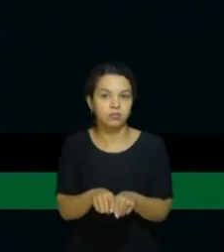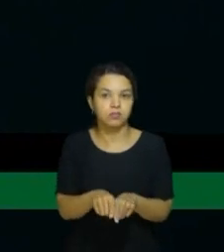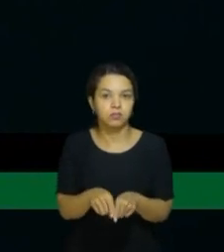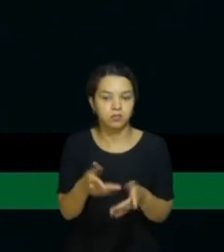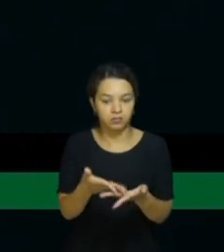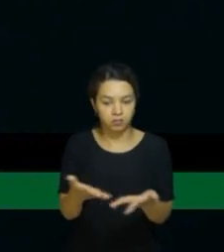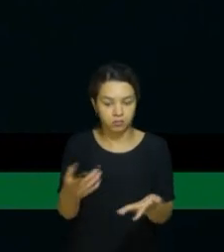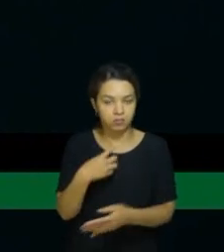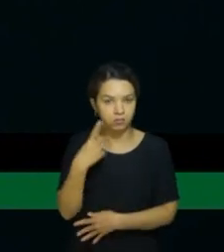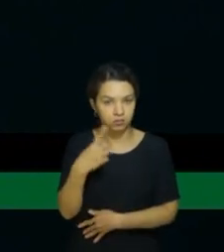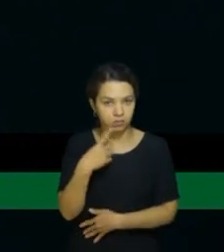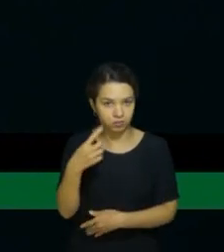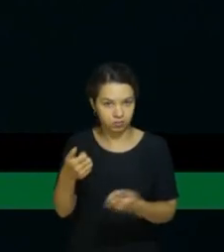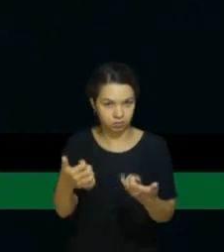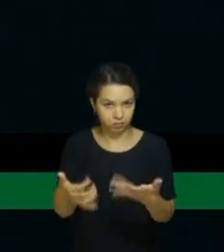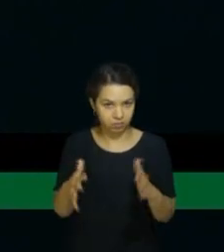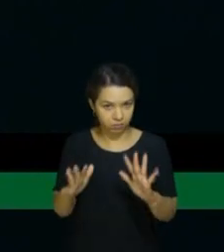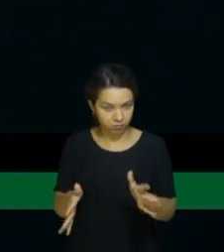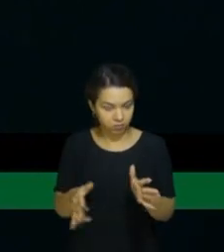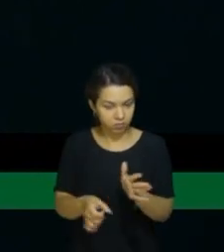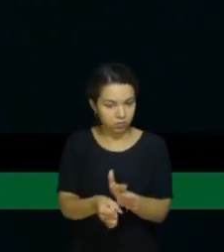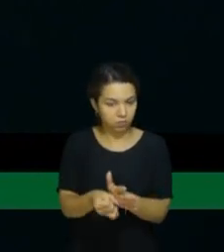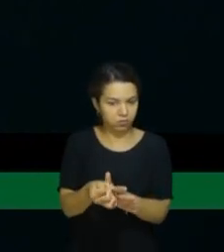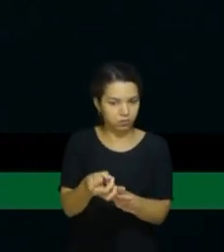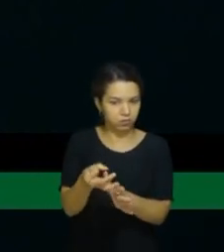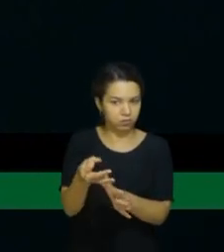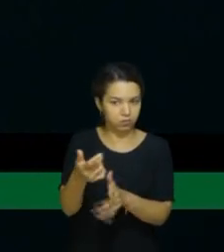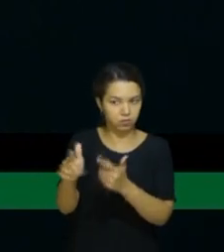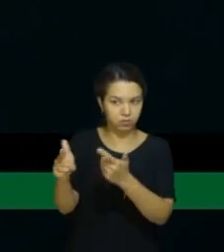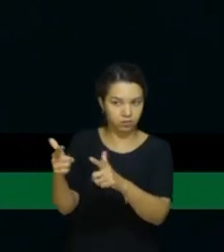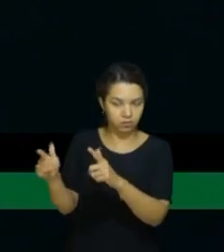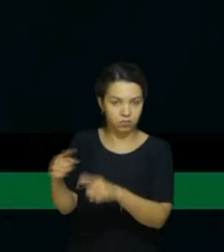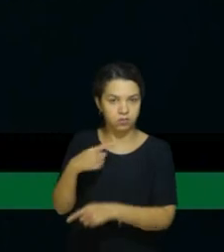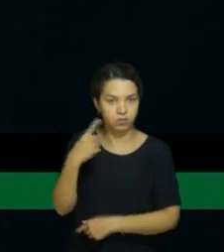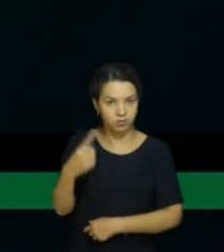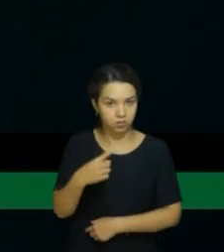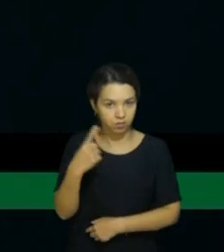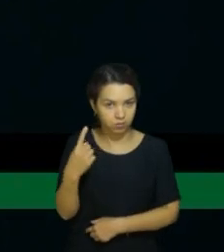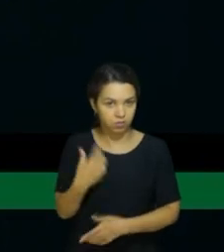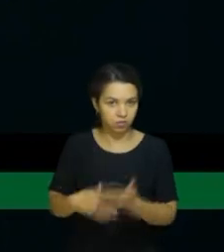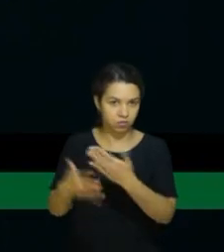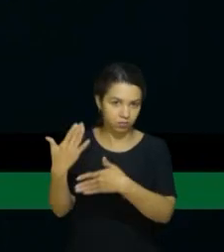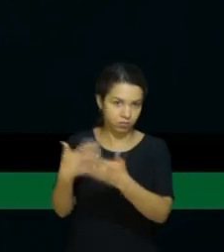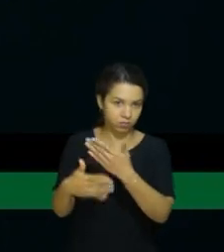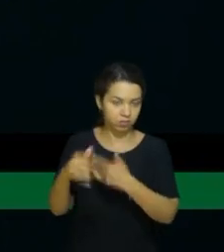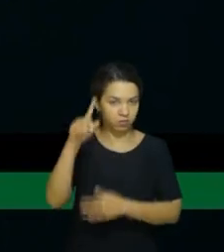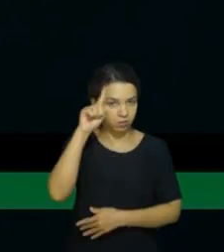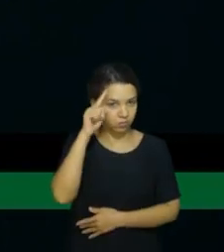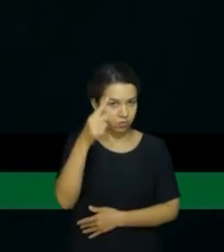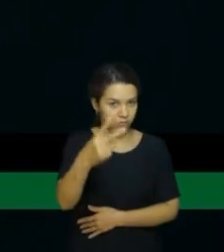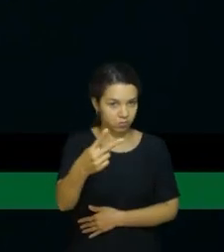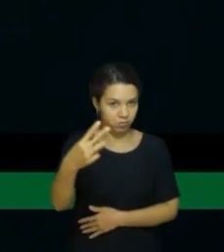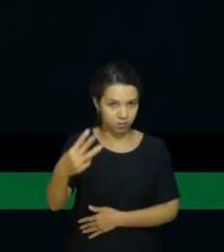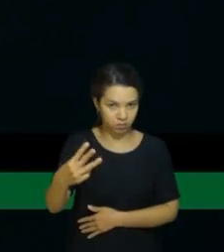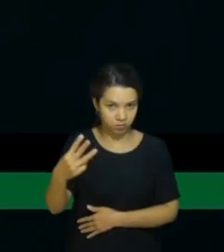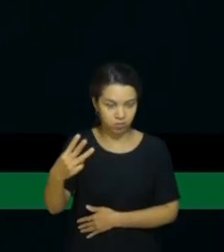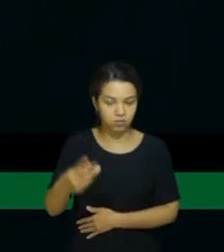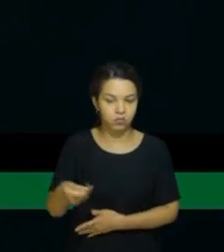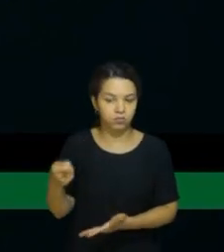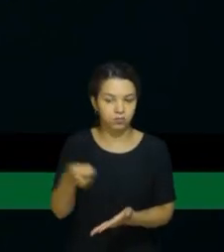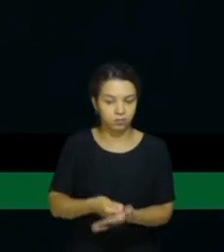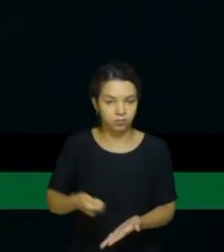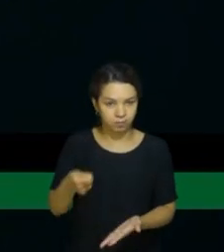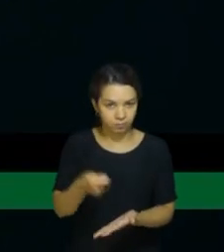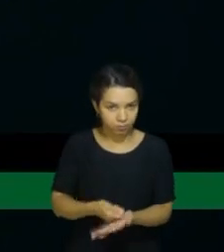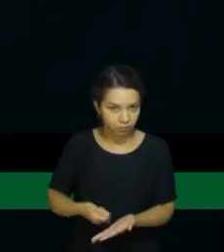que Eu mencionei vários outros deputados que desde o dia 23 tem batido na nossa porta